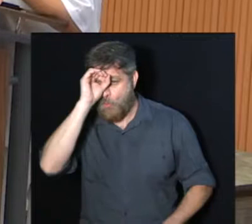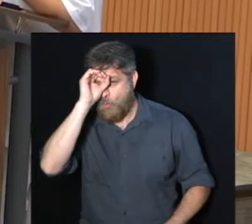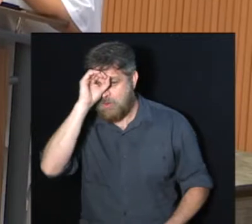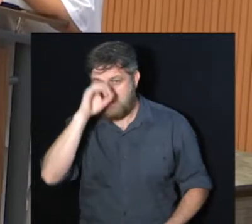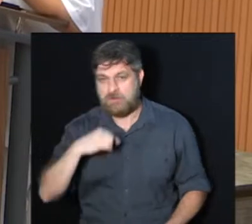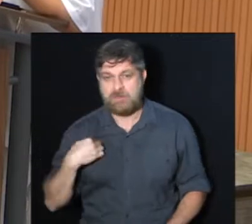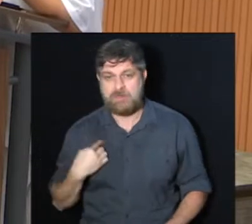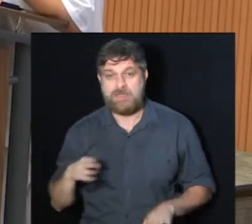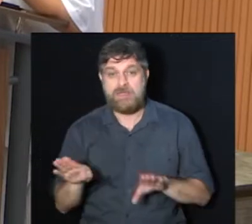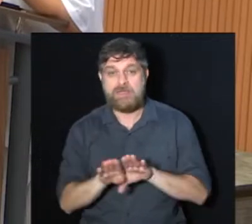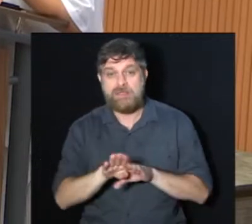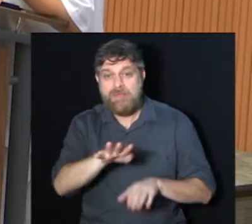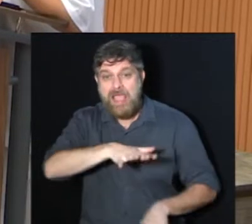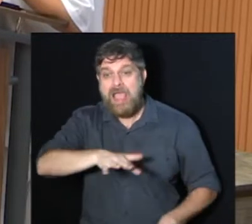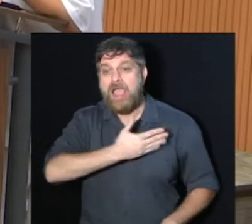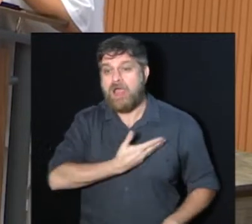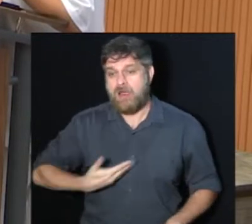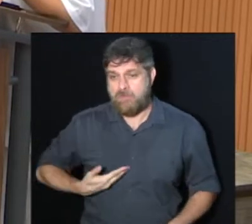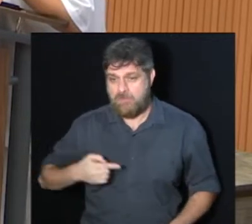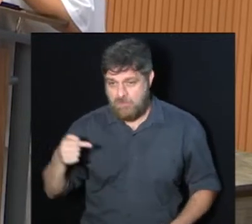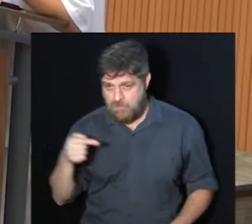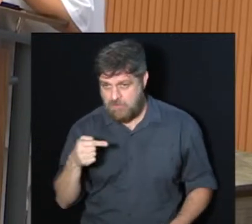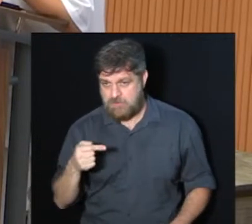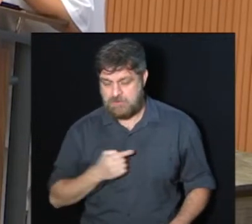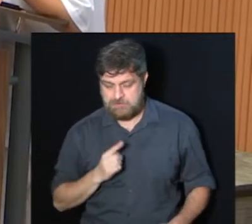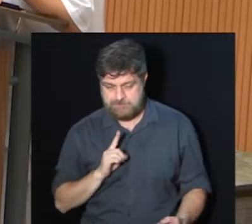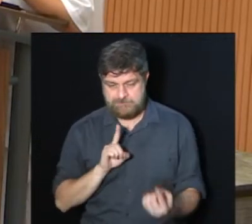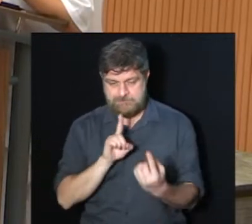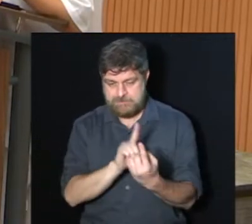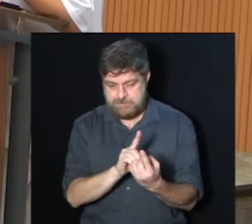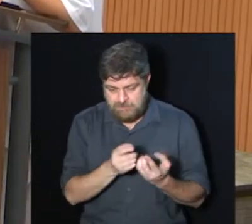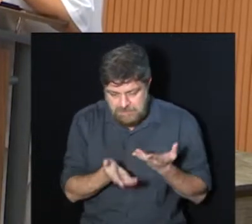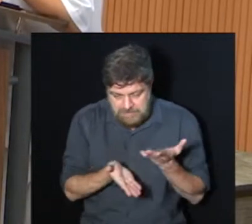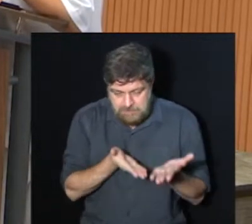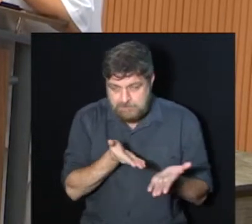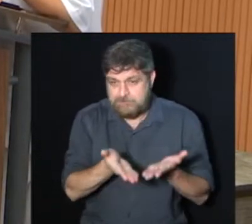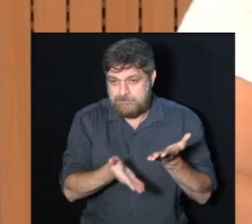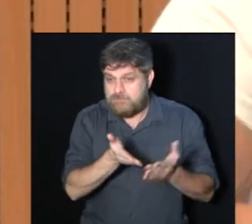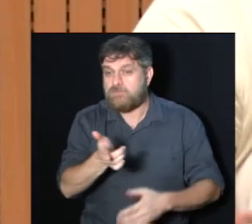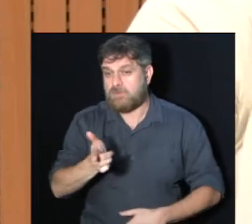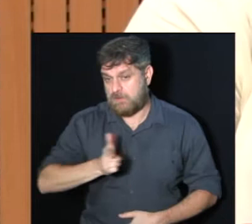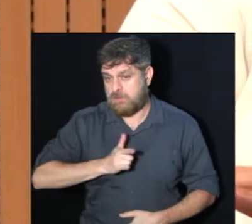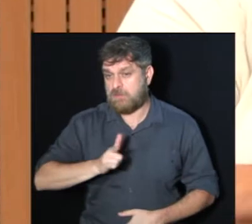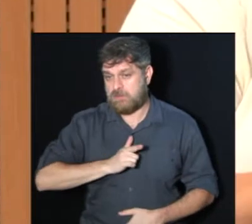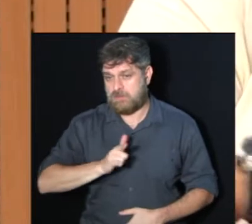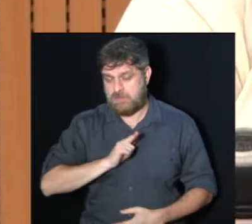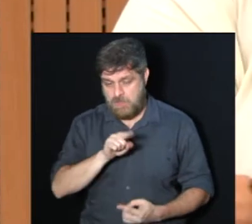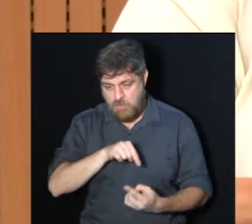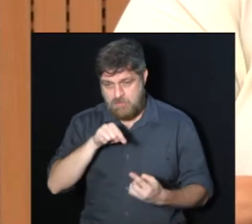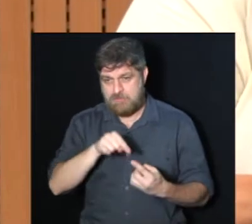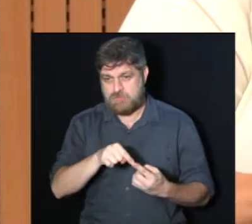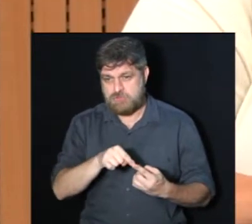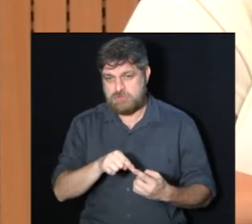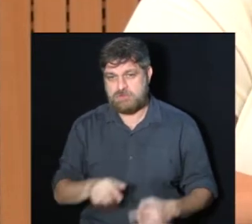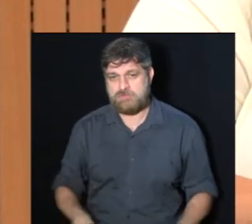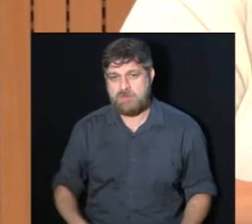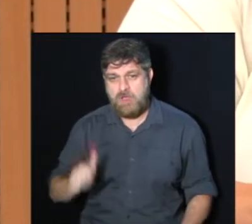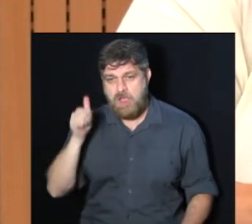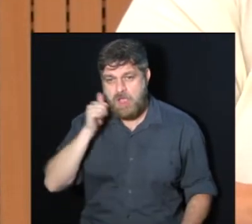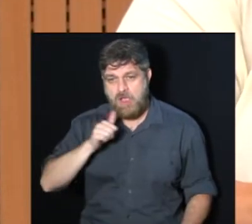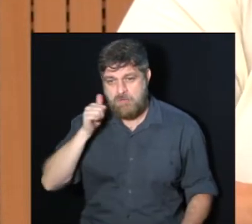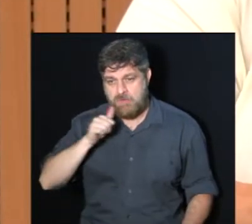os equipamentos que nós temos na nossa cidade para o atendimento